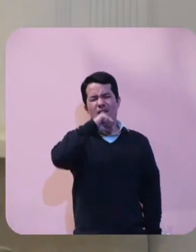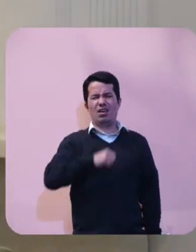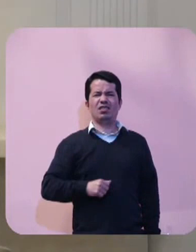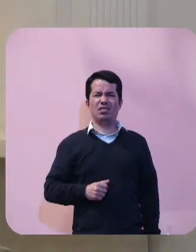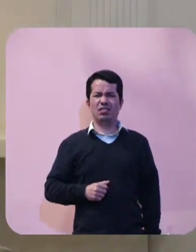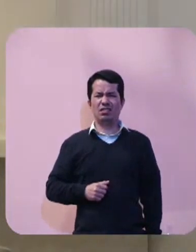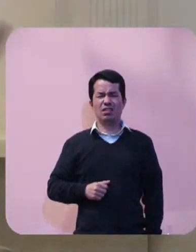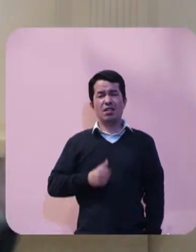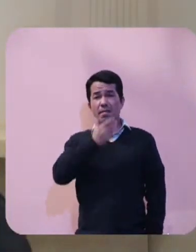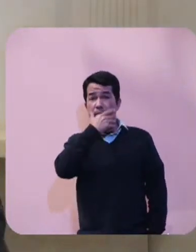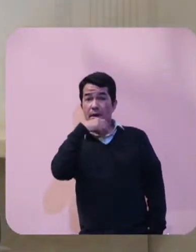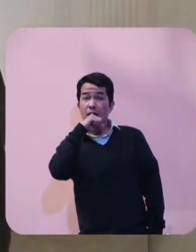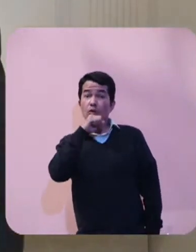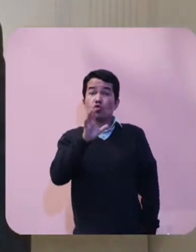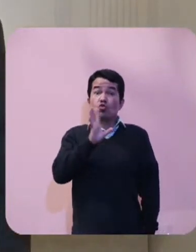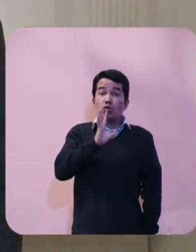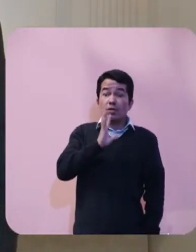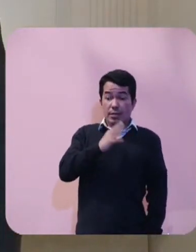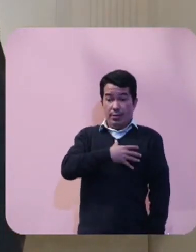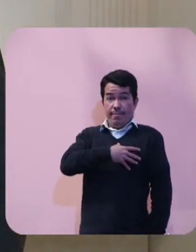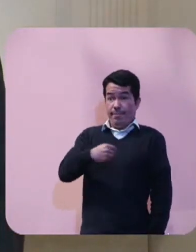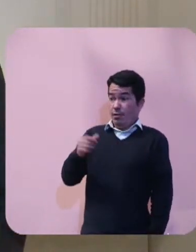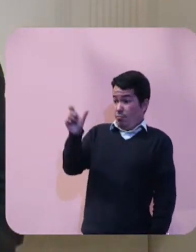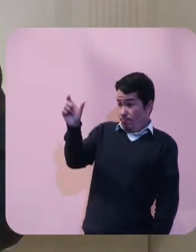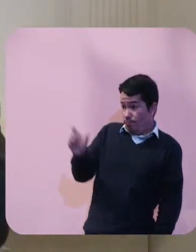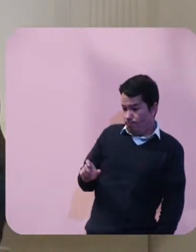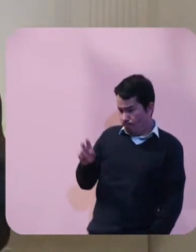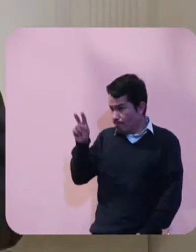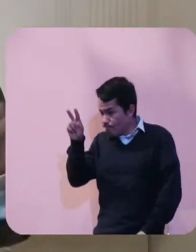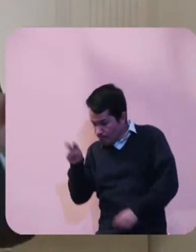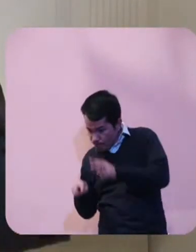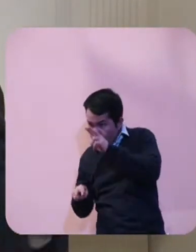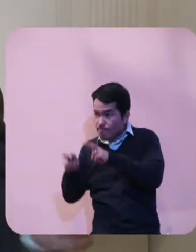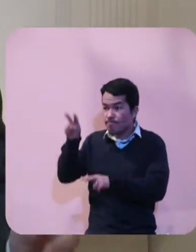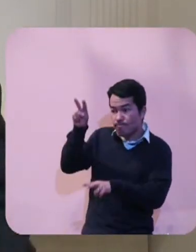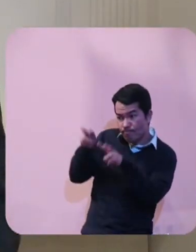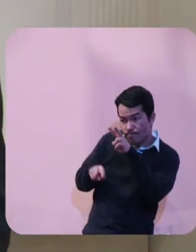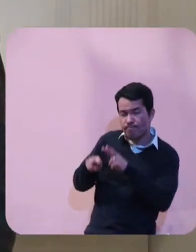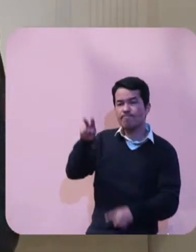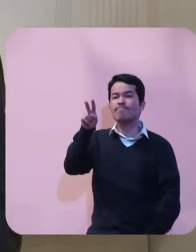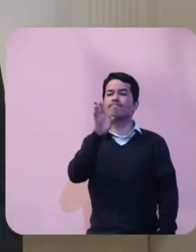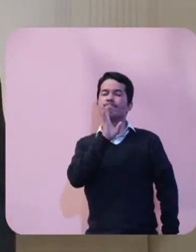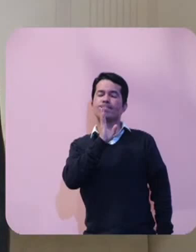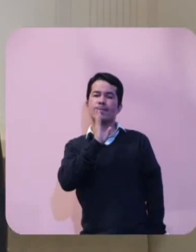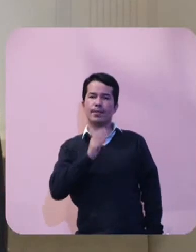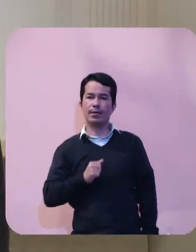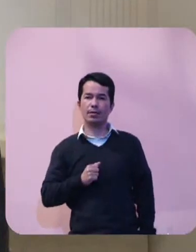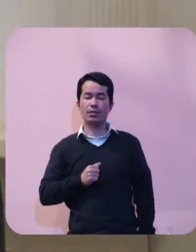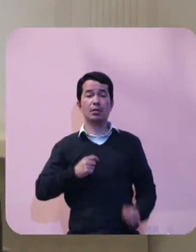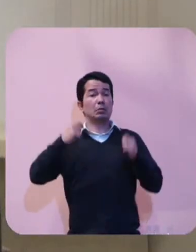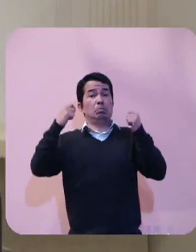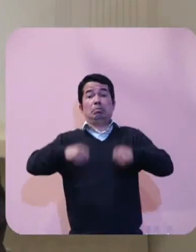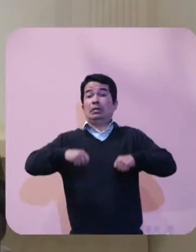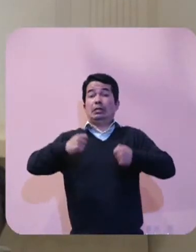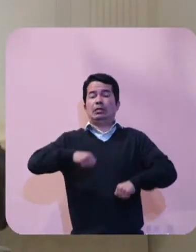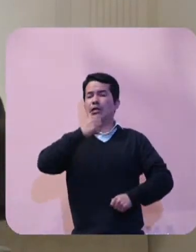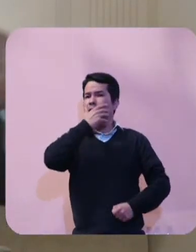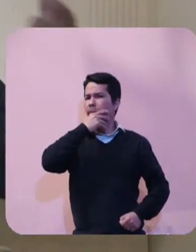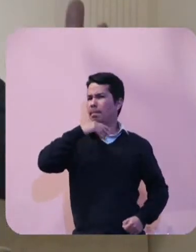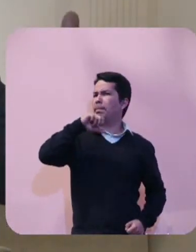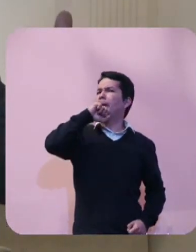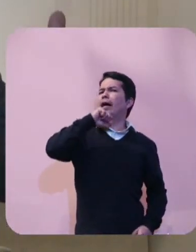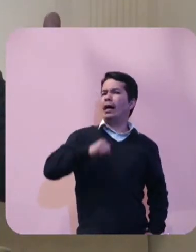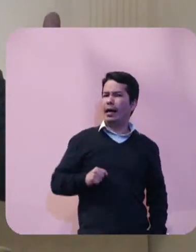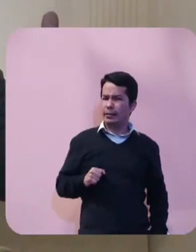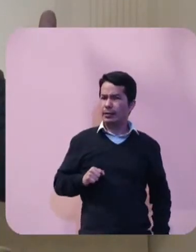tratar a relação entre os irmãos, tratar a relação entre os membros da família, especialmente quando há uma quebra